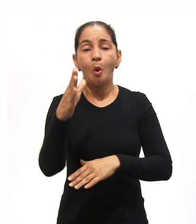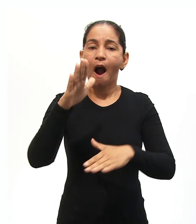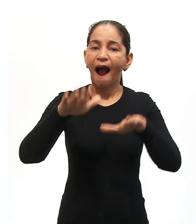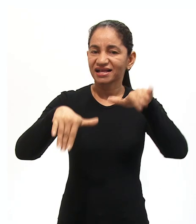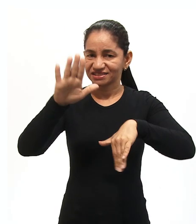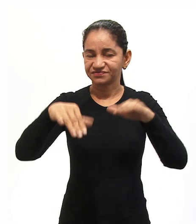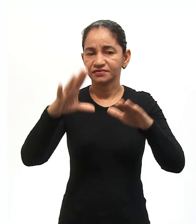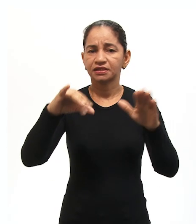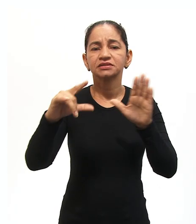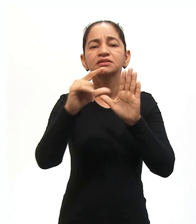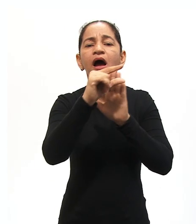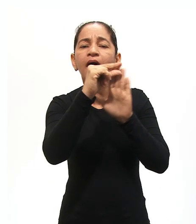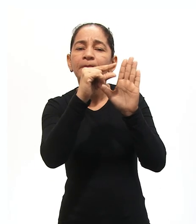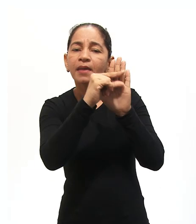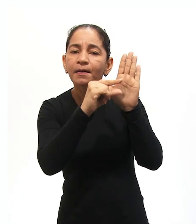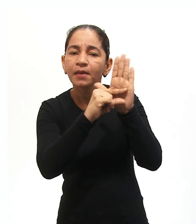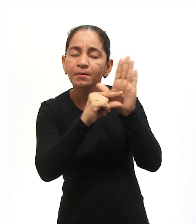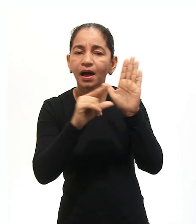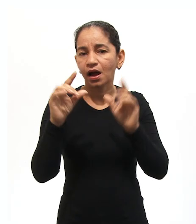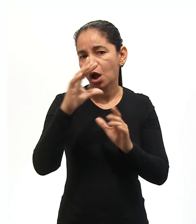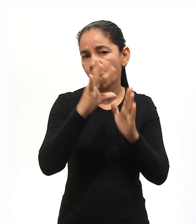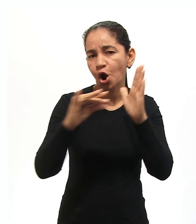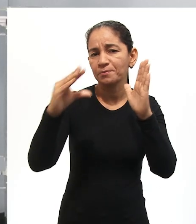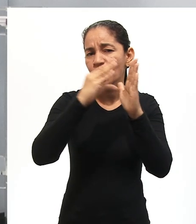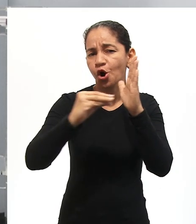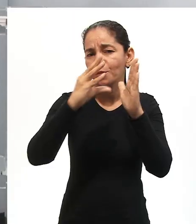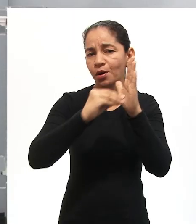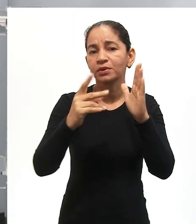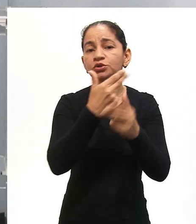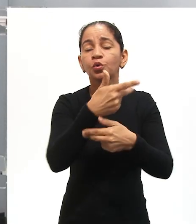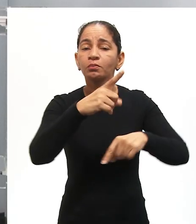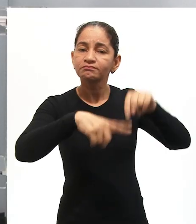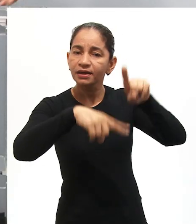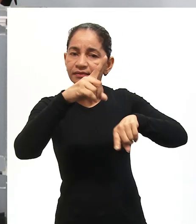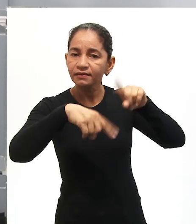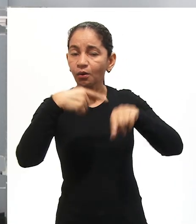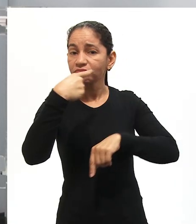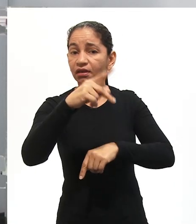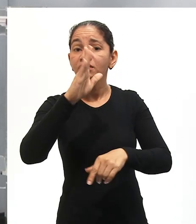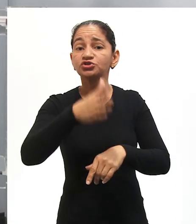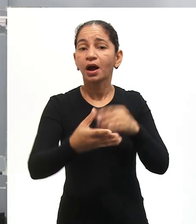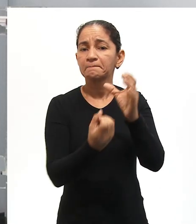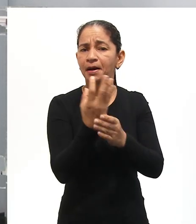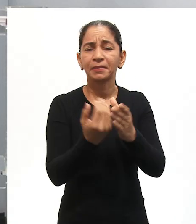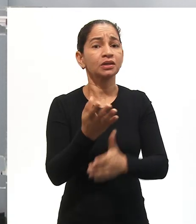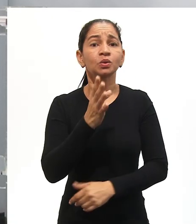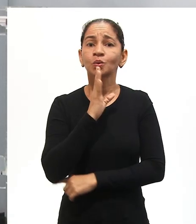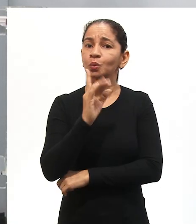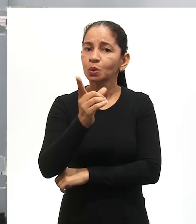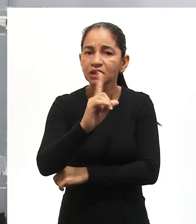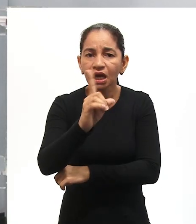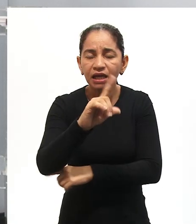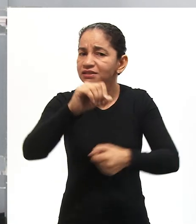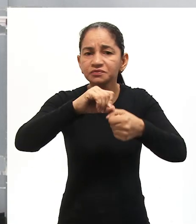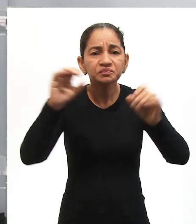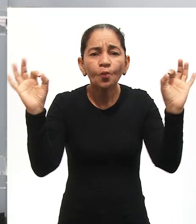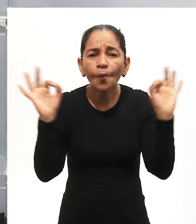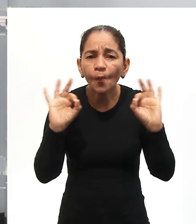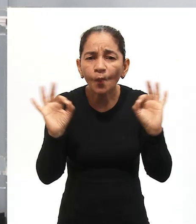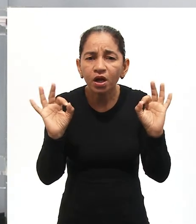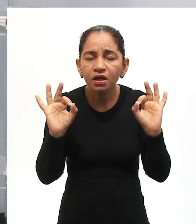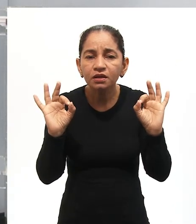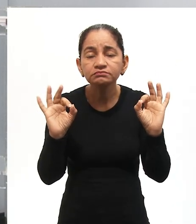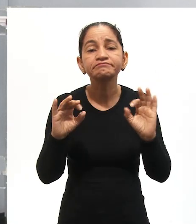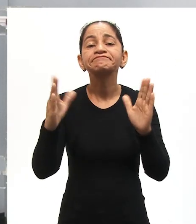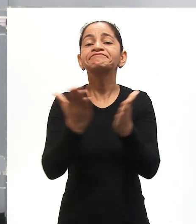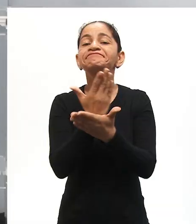sem a atribuição adequada. É você copiar o material de um colega, de alguém que você nem conhece e dizer que é seu,